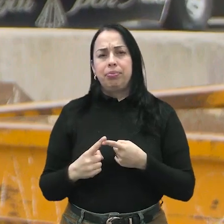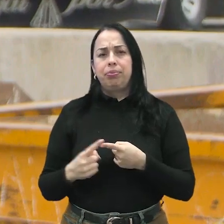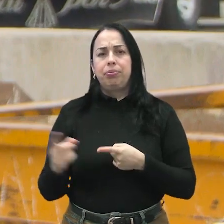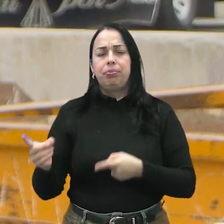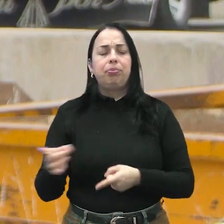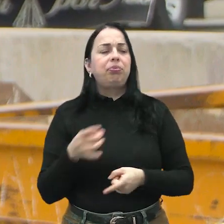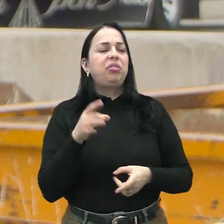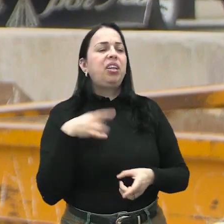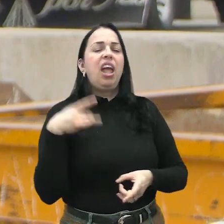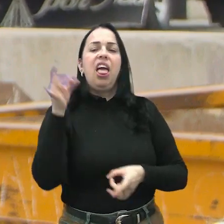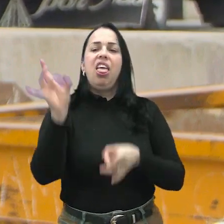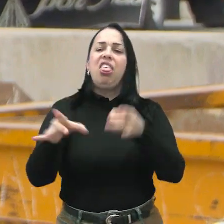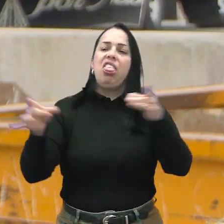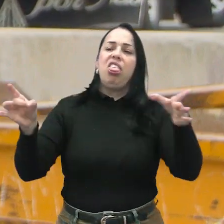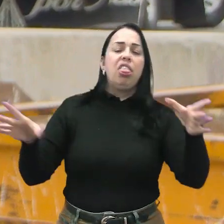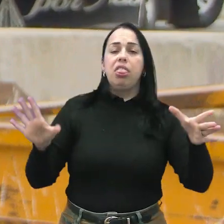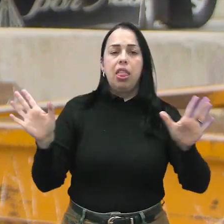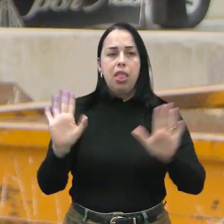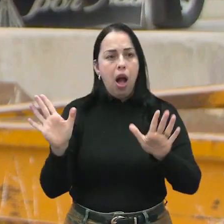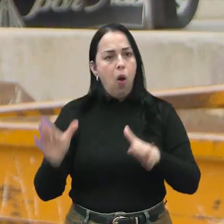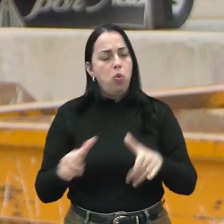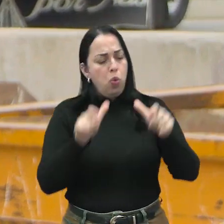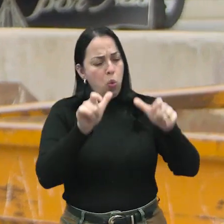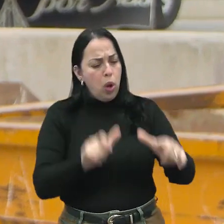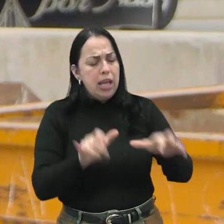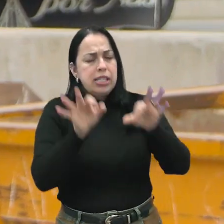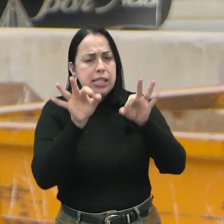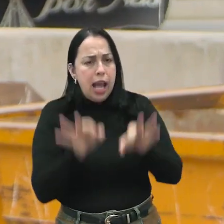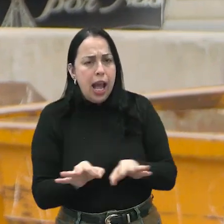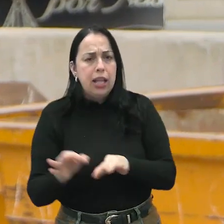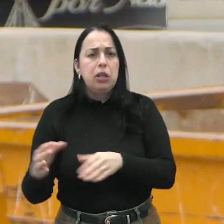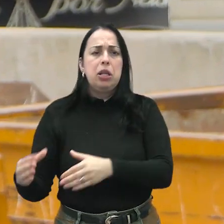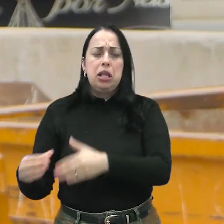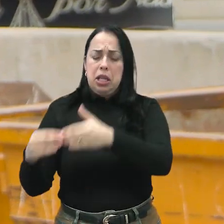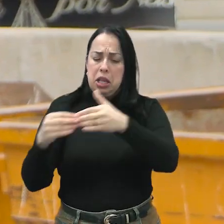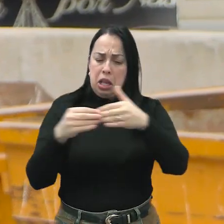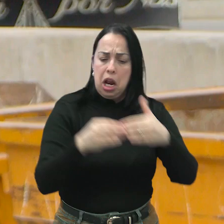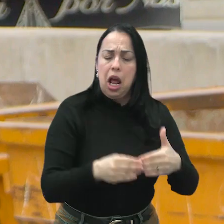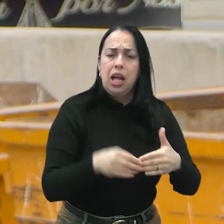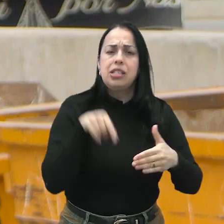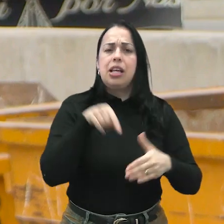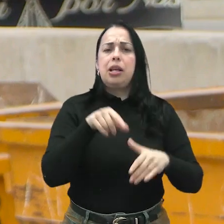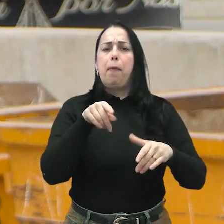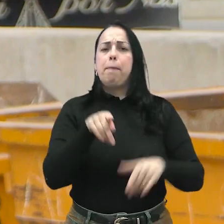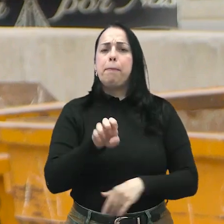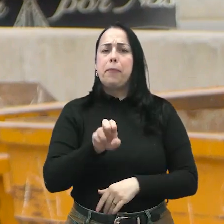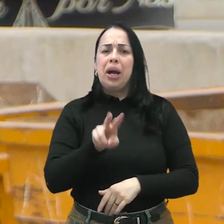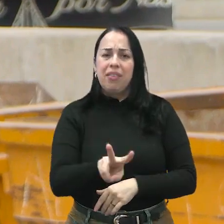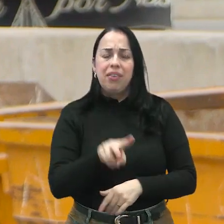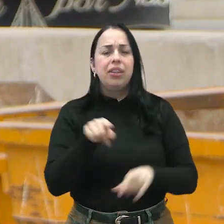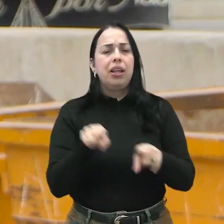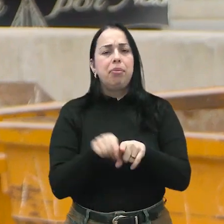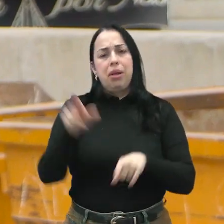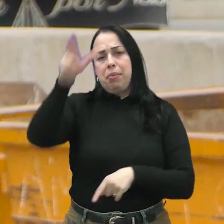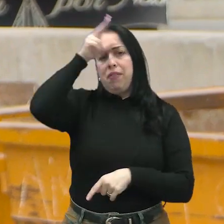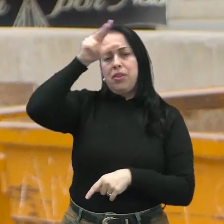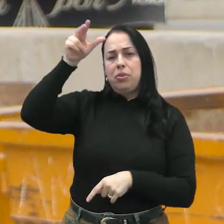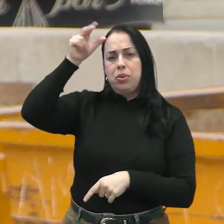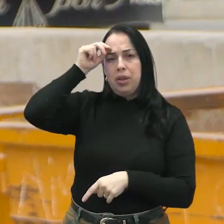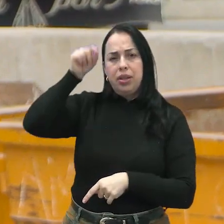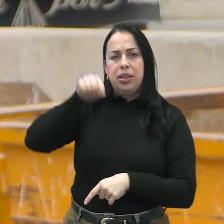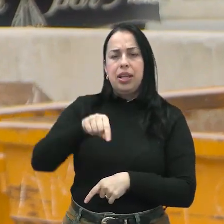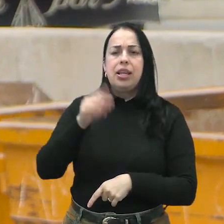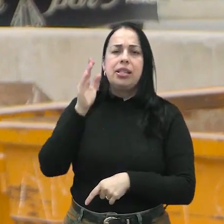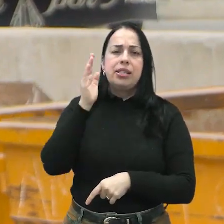invés de ser descartado de forma irregular, ele vem para um local certo, vindo para um local certo, que são os PEVs. A Prefeitura garante